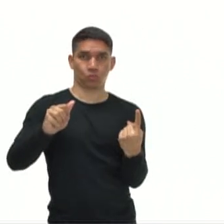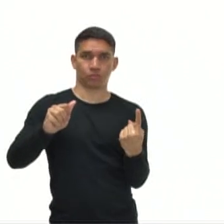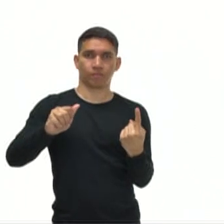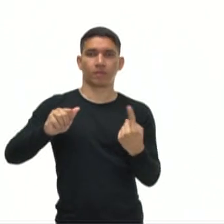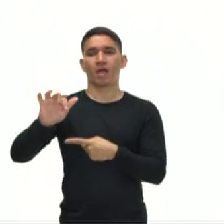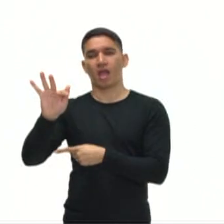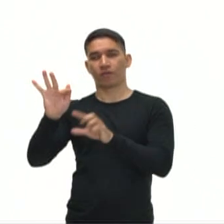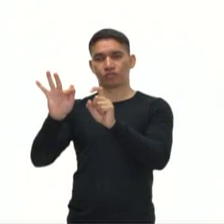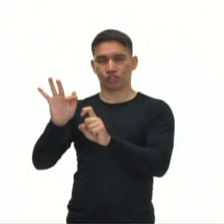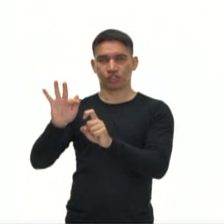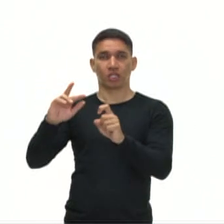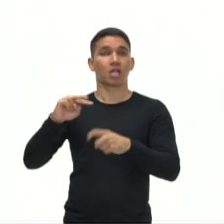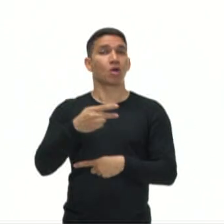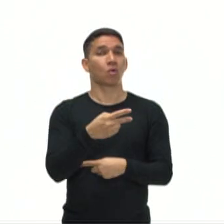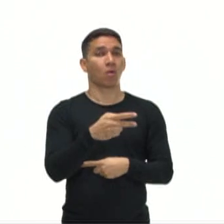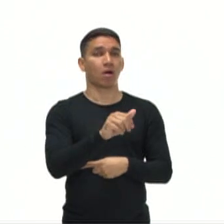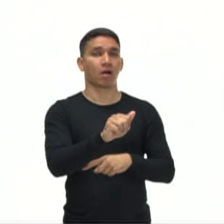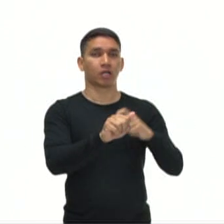igual a na x.